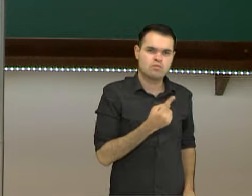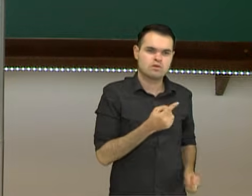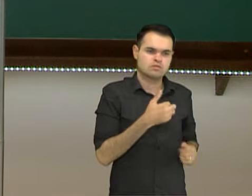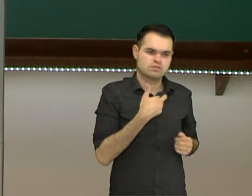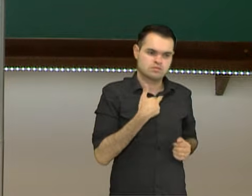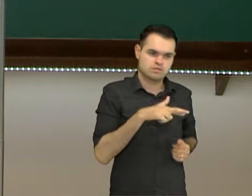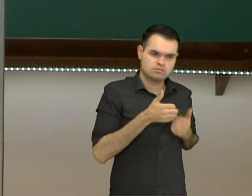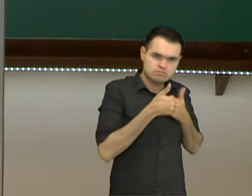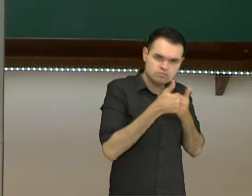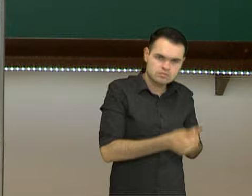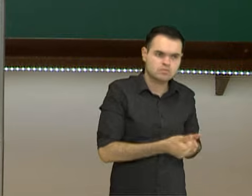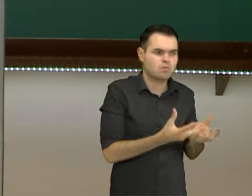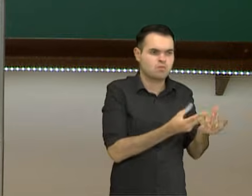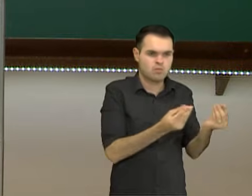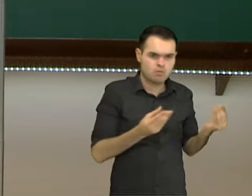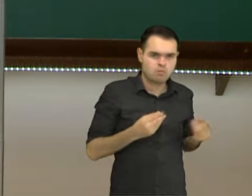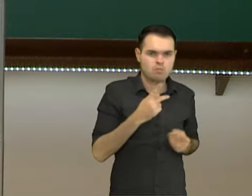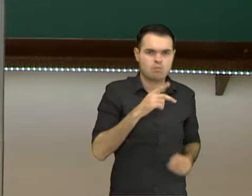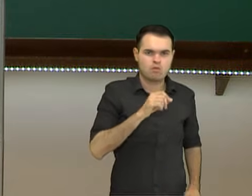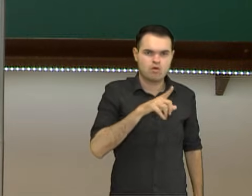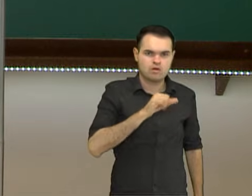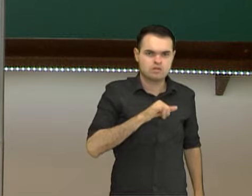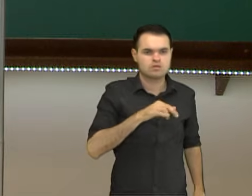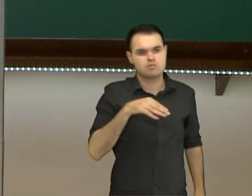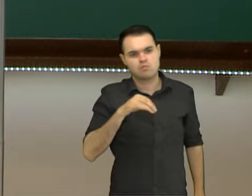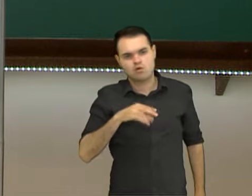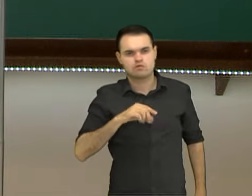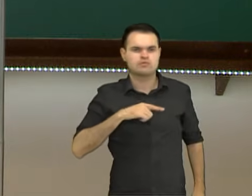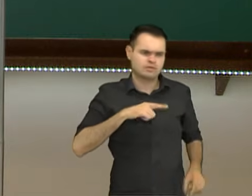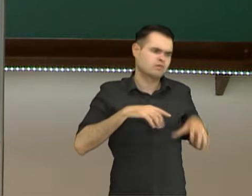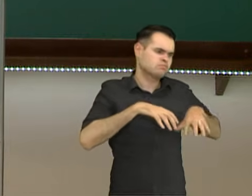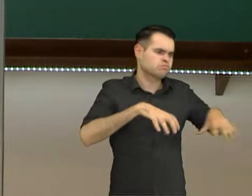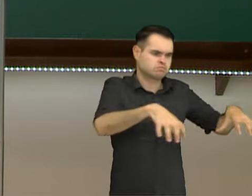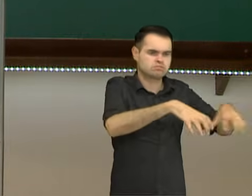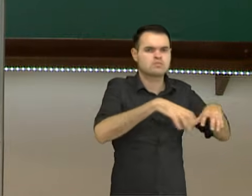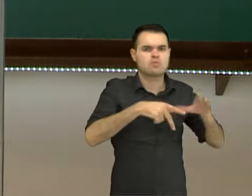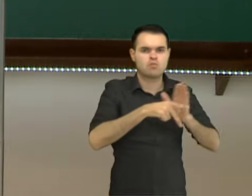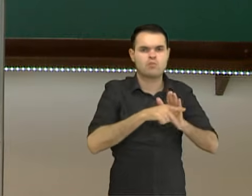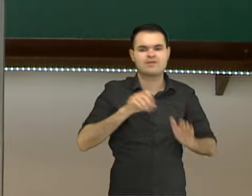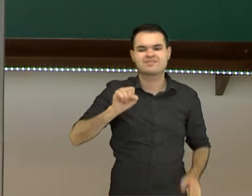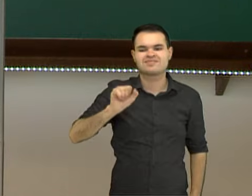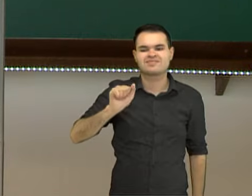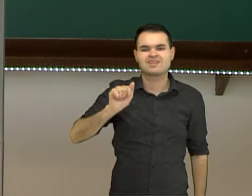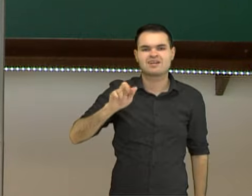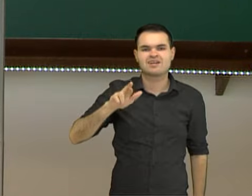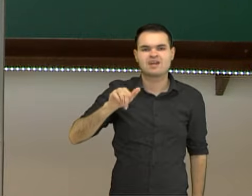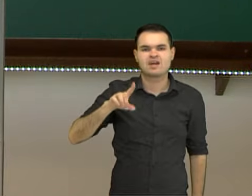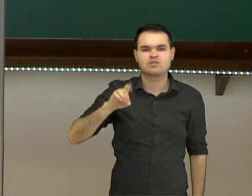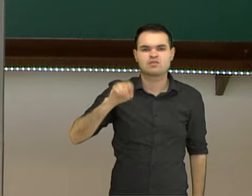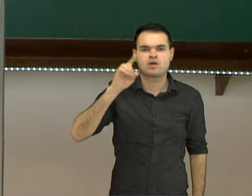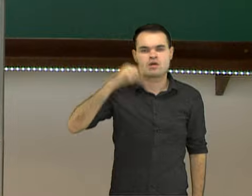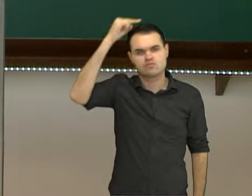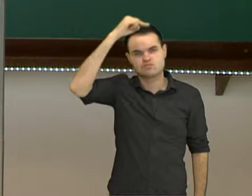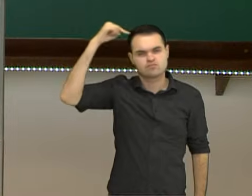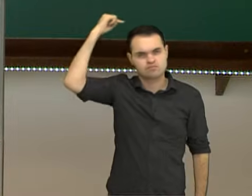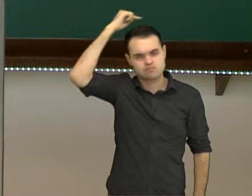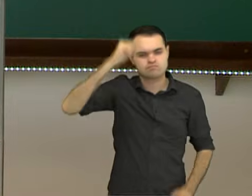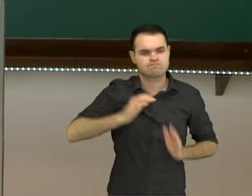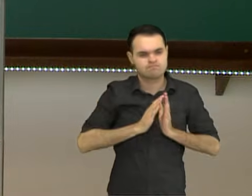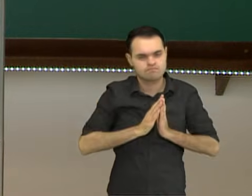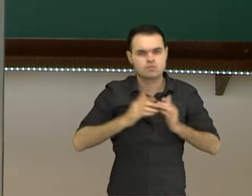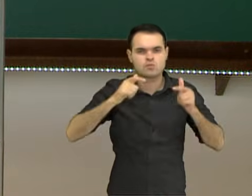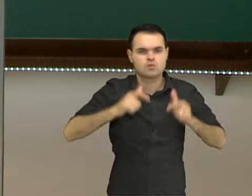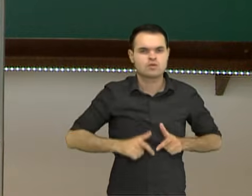também têm os seus locais sagrados, né? E quais outros locais sagrados você conhece? Tem algum local sagrado na